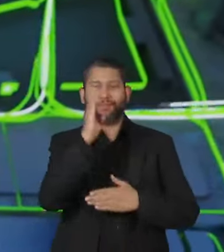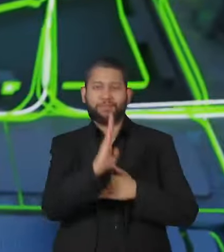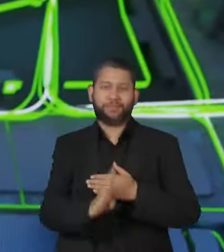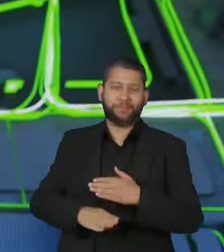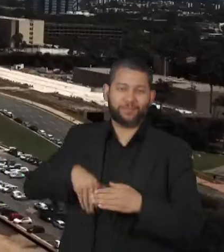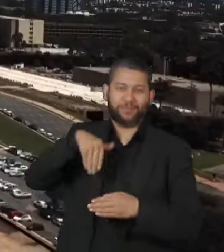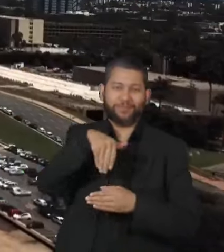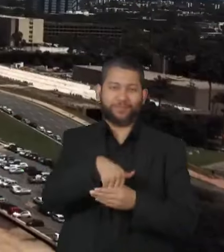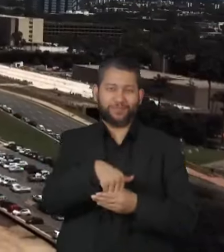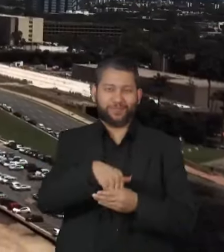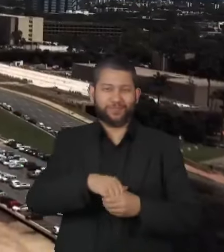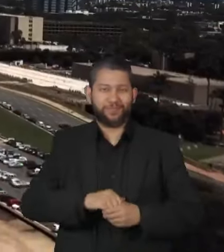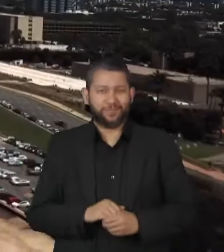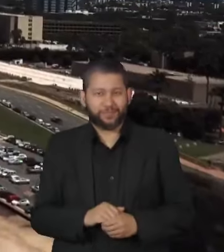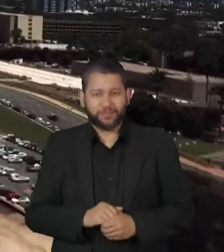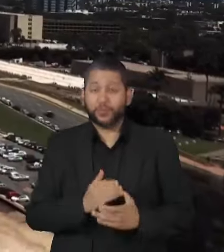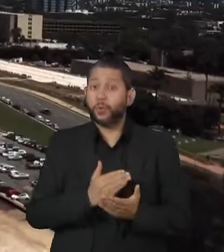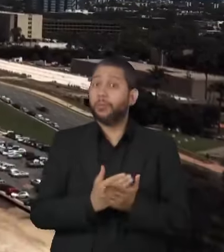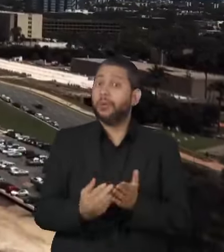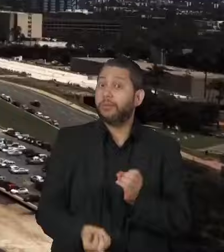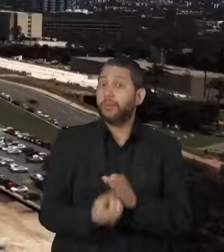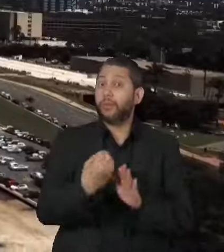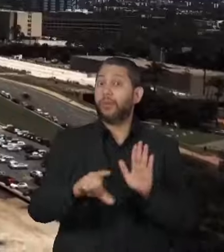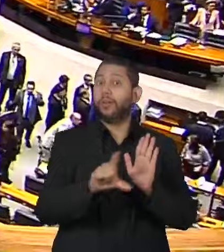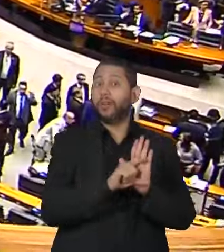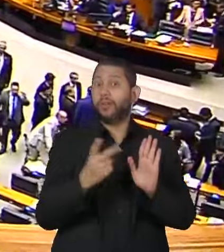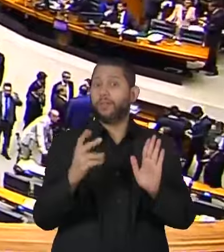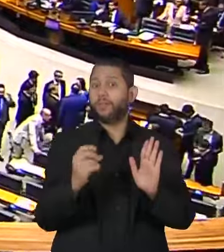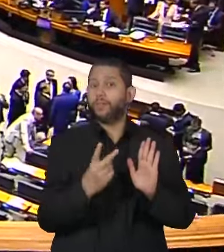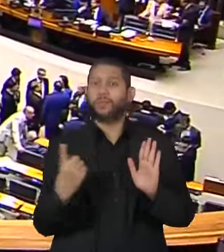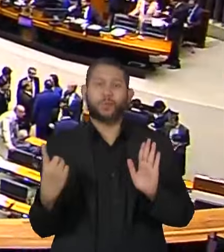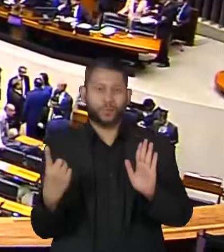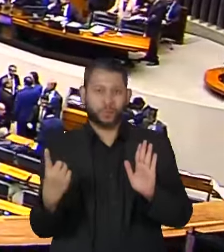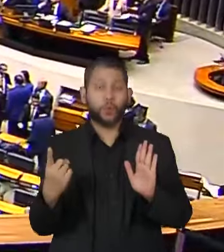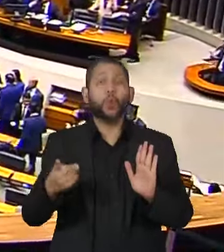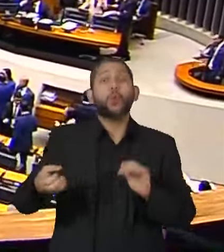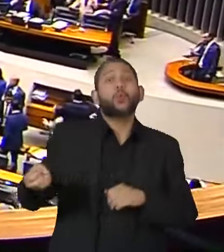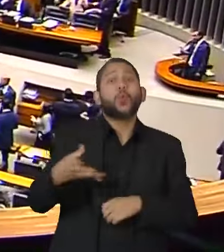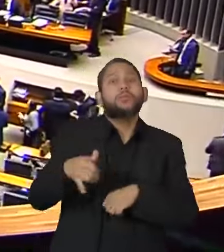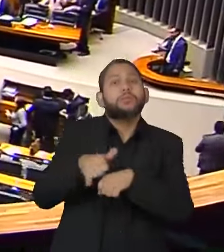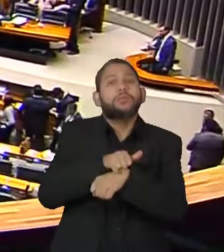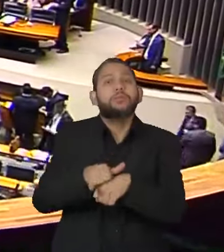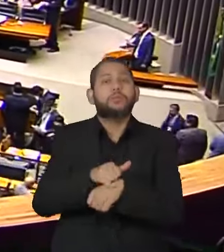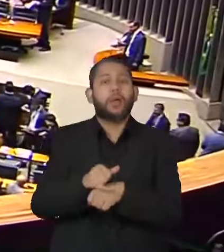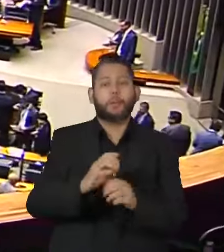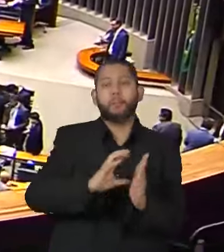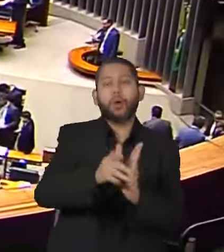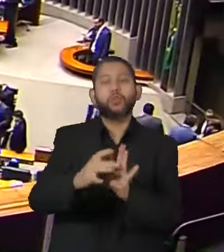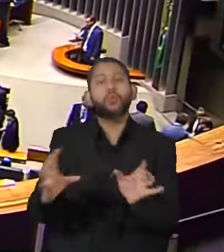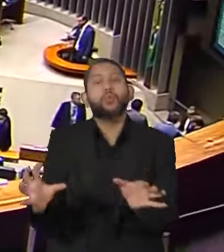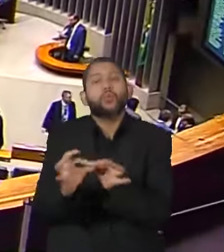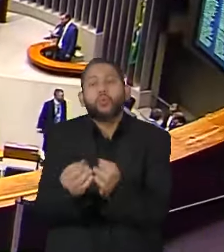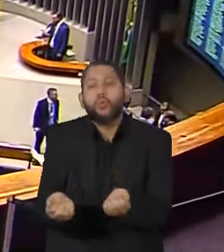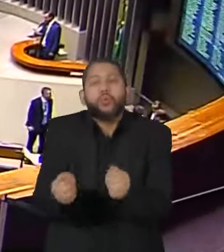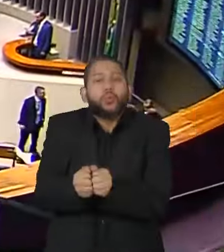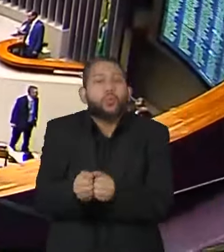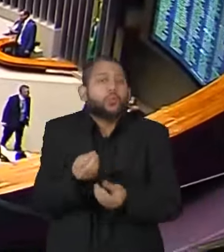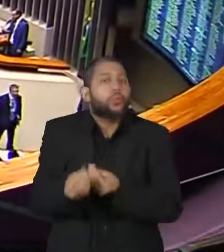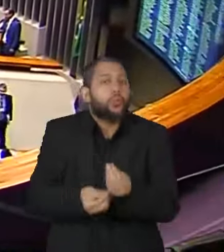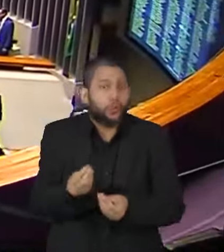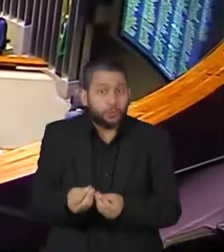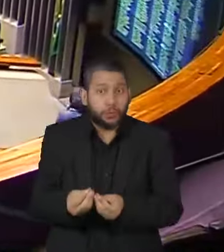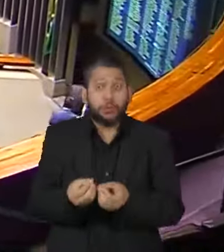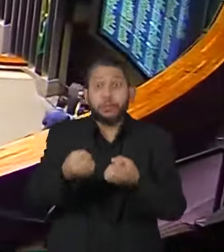prefeituras oficializado por lei em 2021 esse novo formato de União partidária estabelece que as